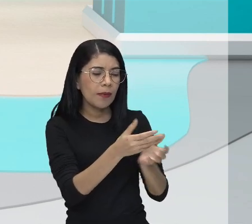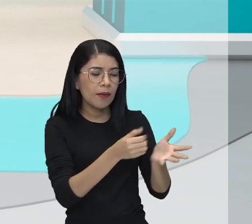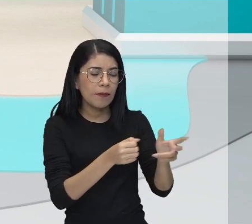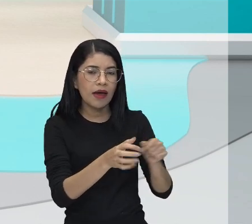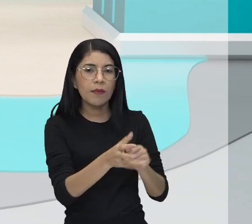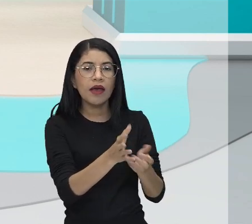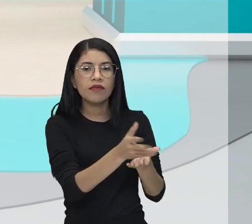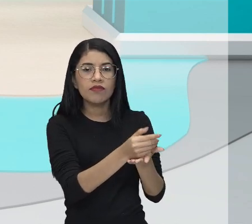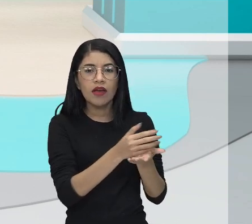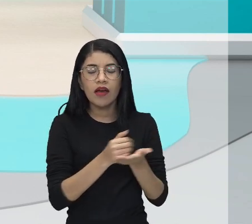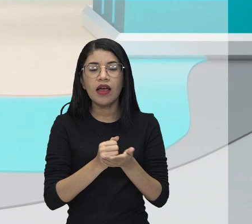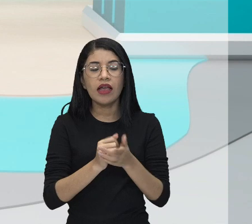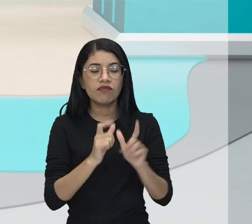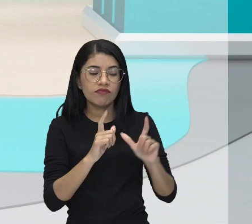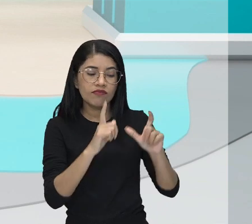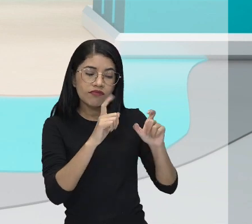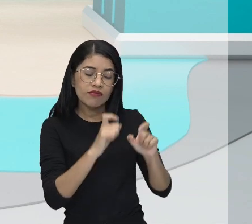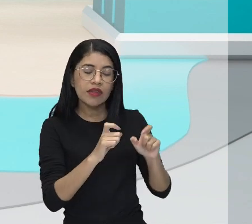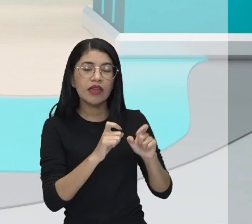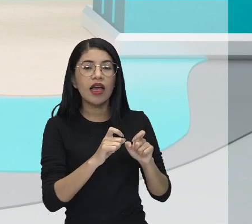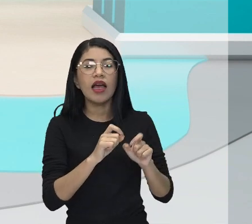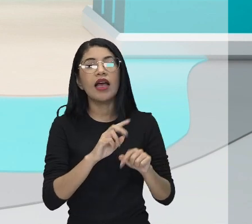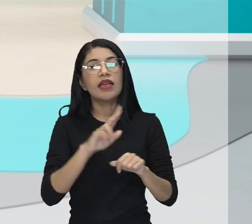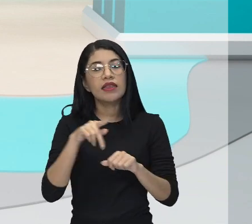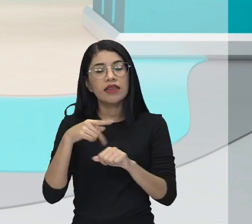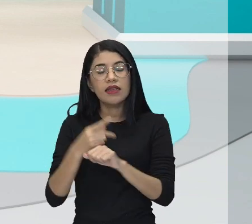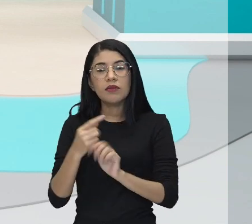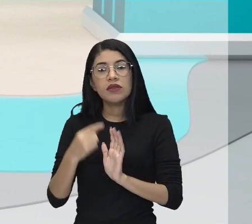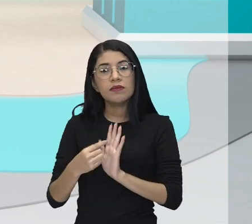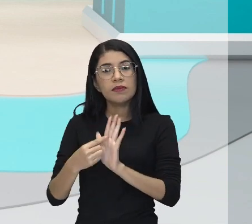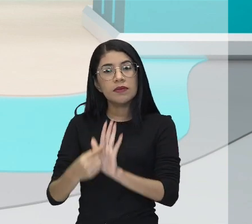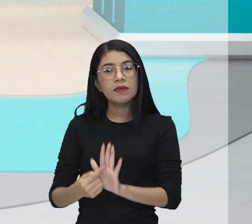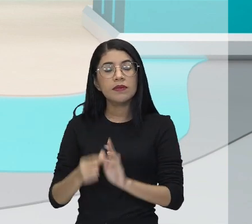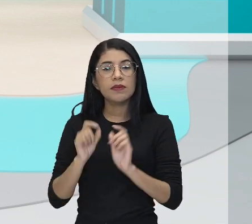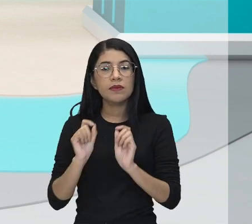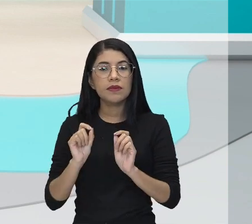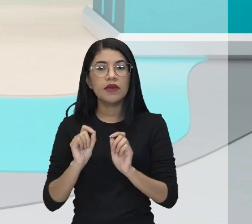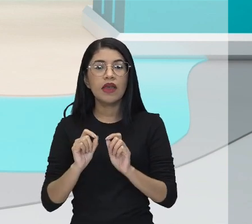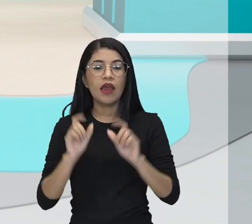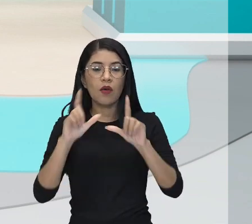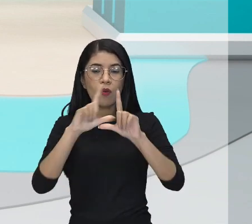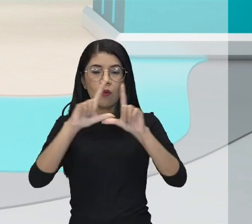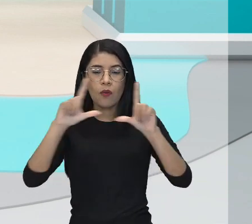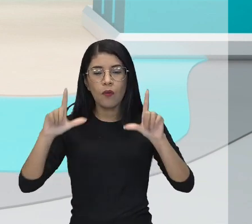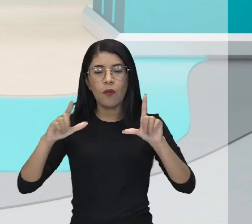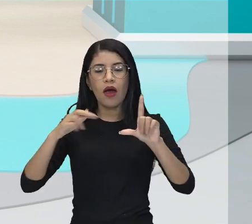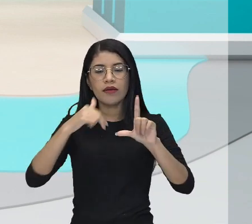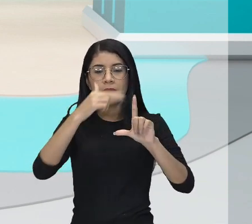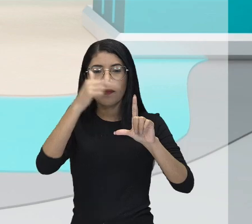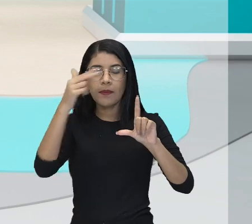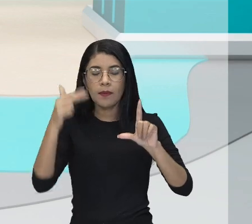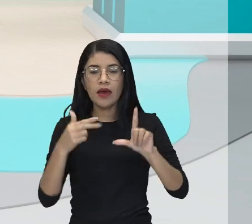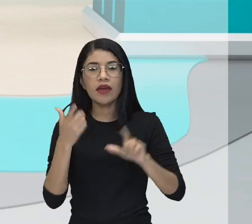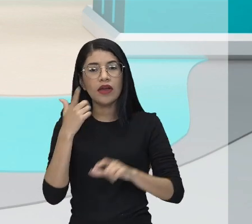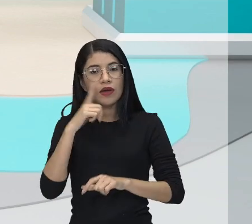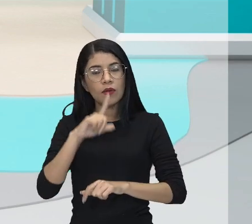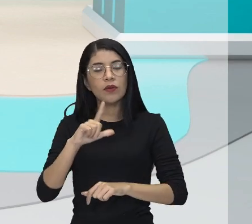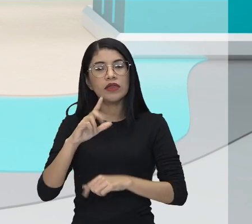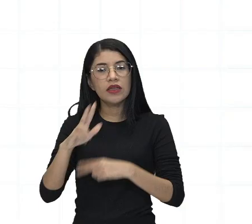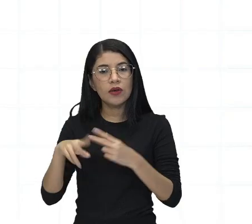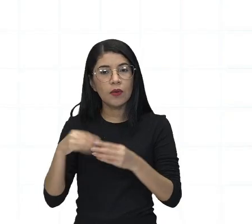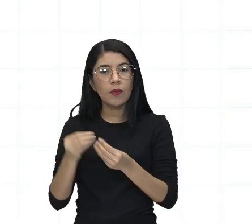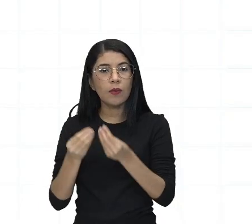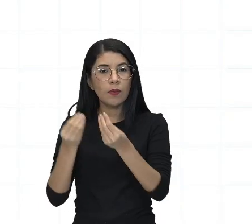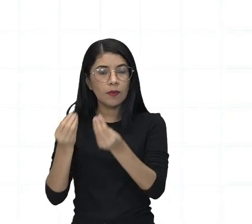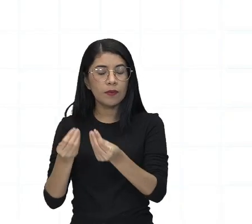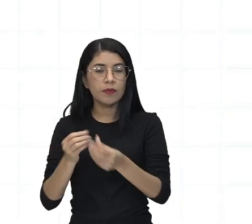uma fotografia e depois ele fez um quadro e com isso ele ganhou um prêmio. Nós temos uma